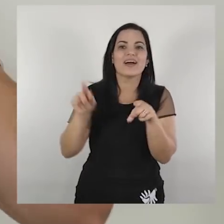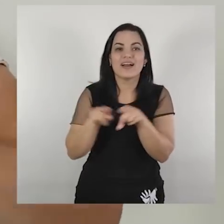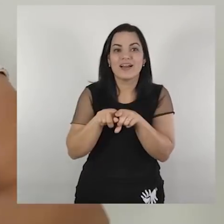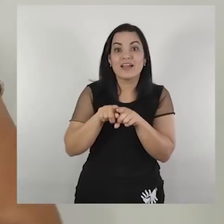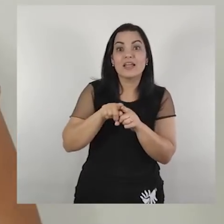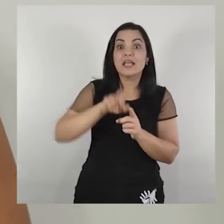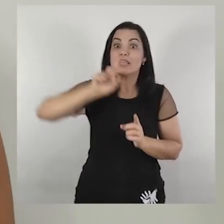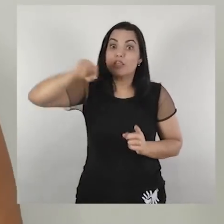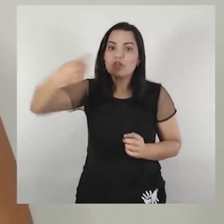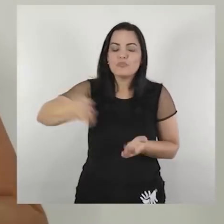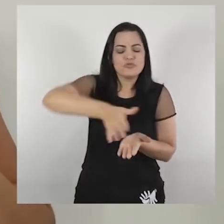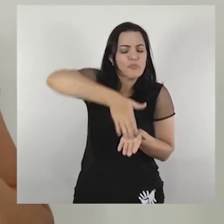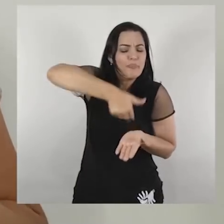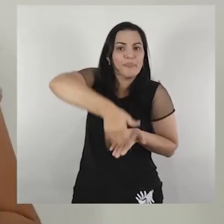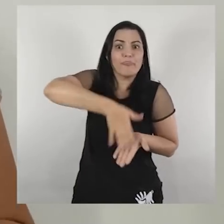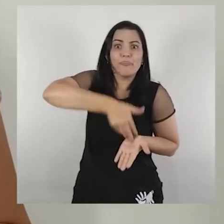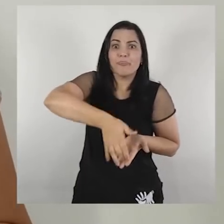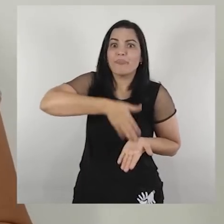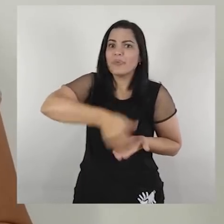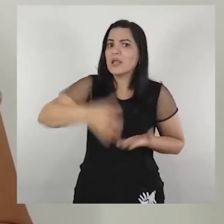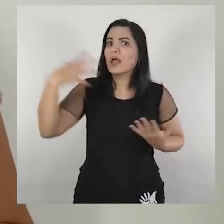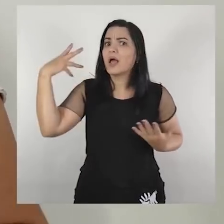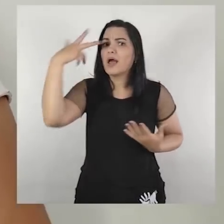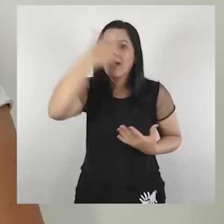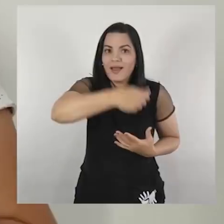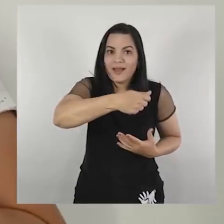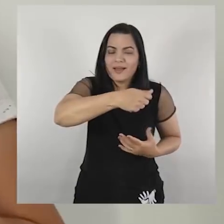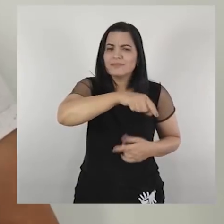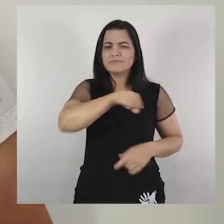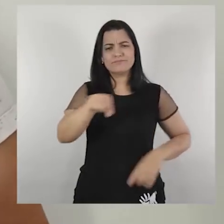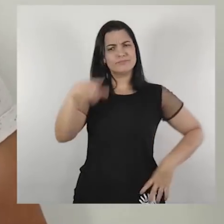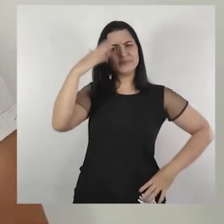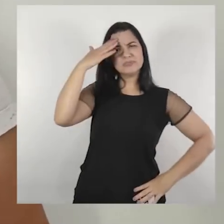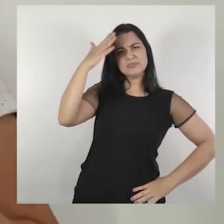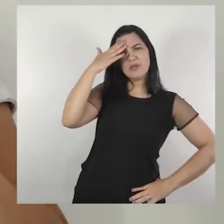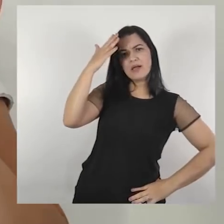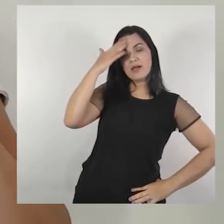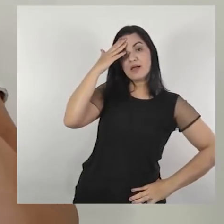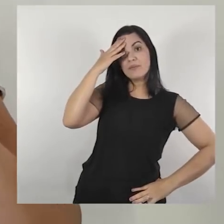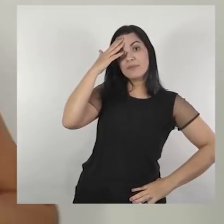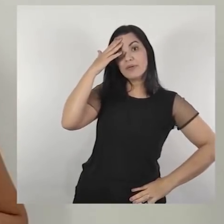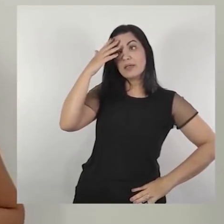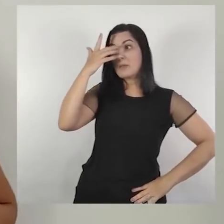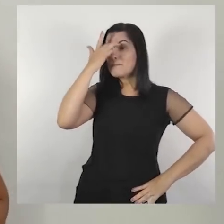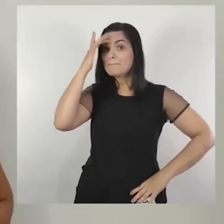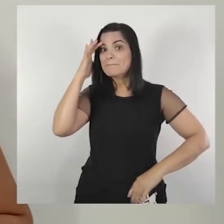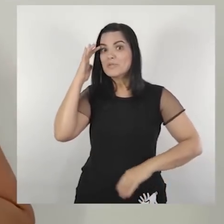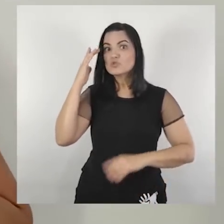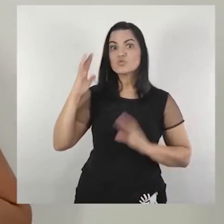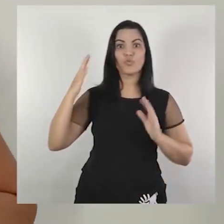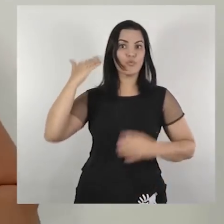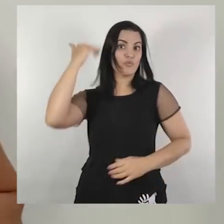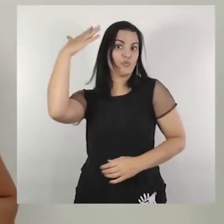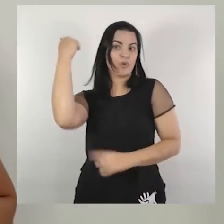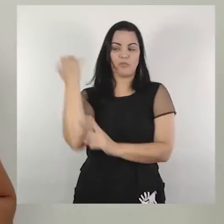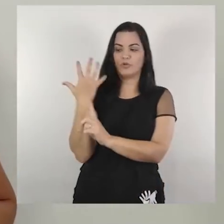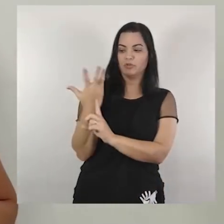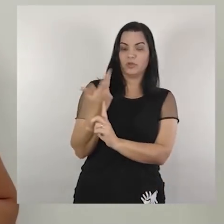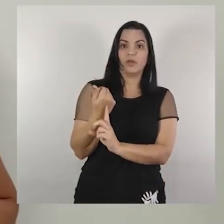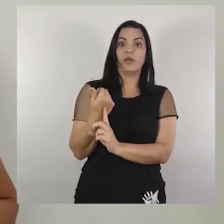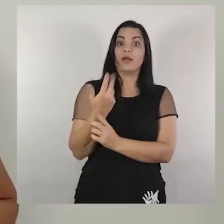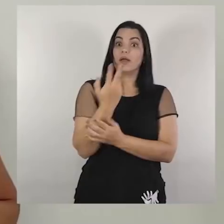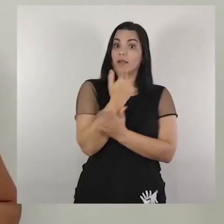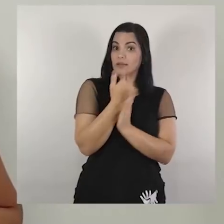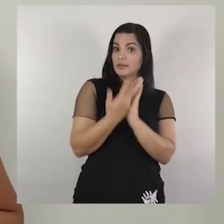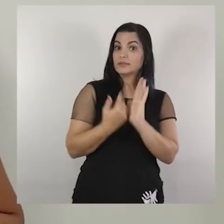orelhas e pintar bem bonito. Vocês sabiam que vários artistas fazem